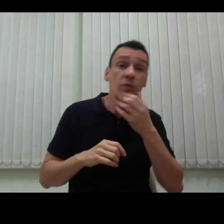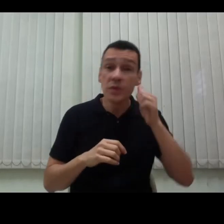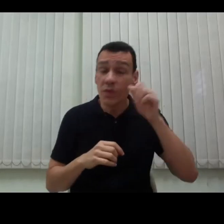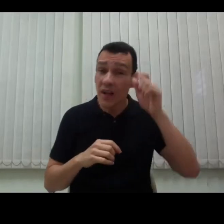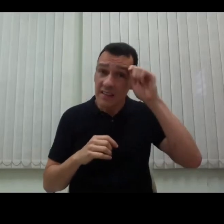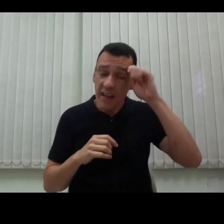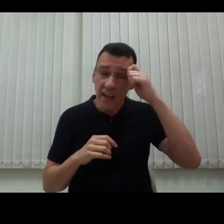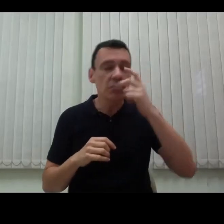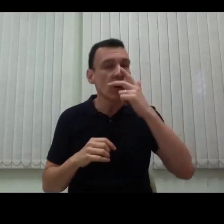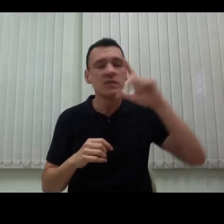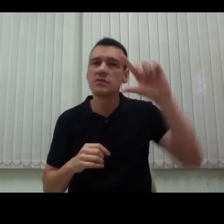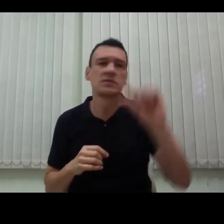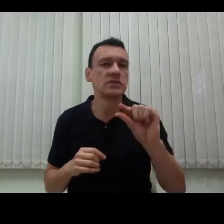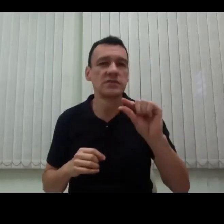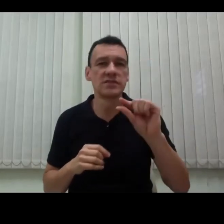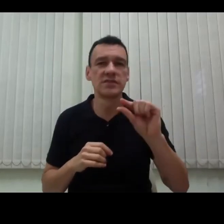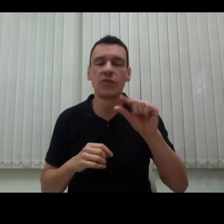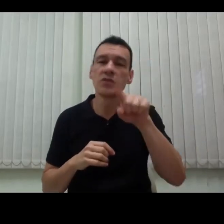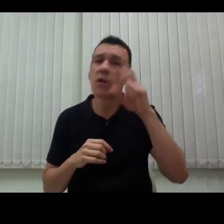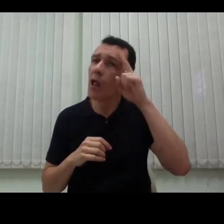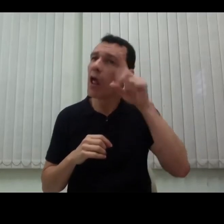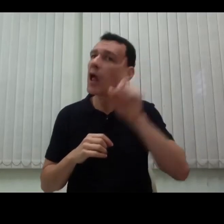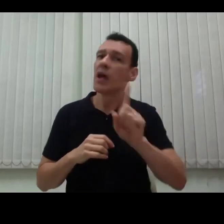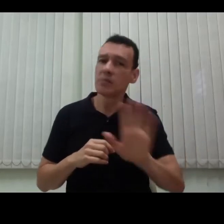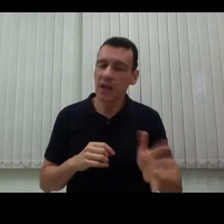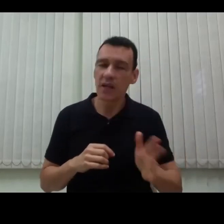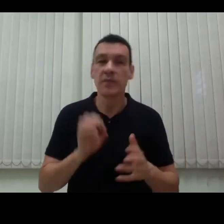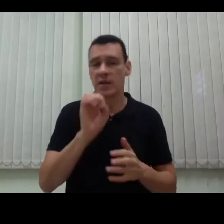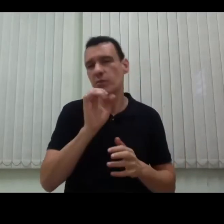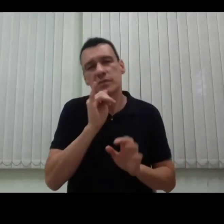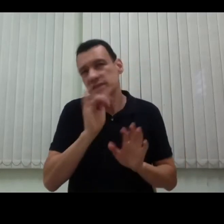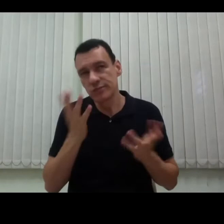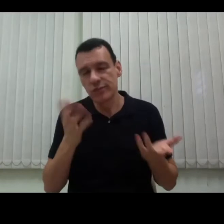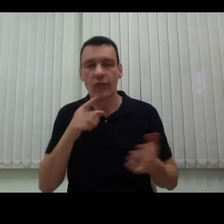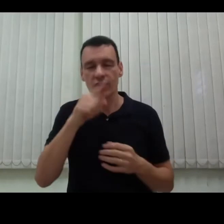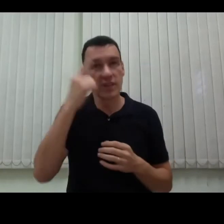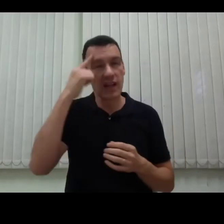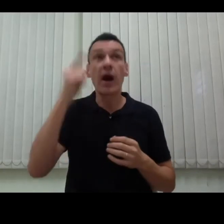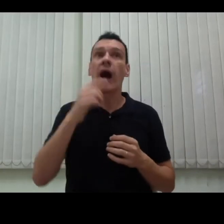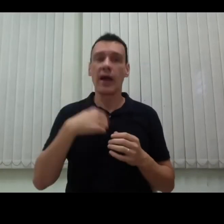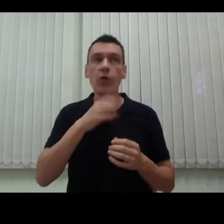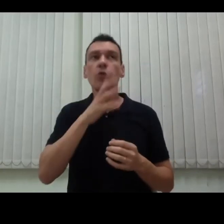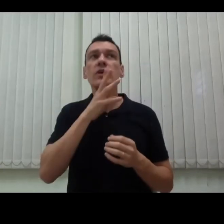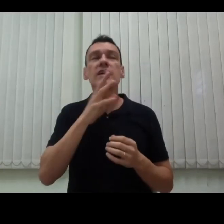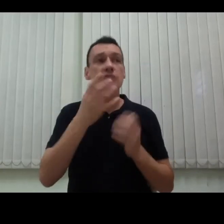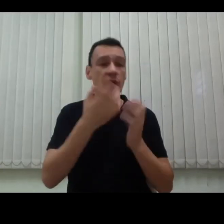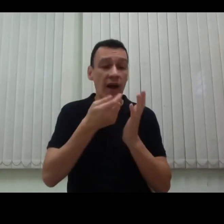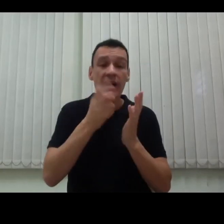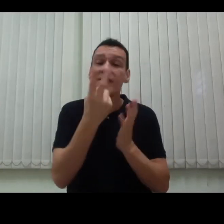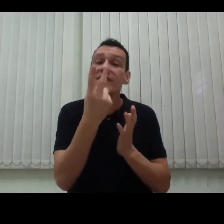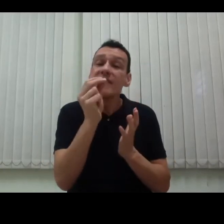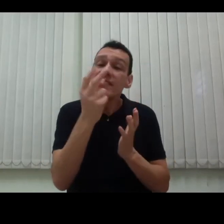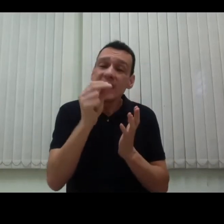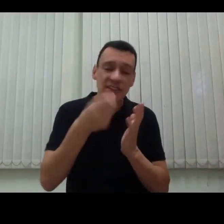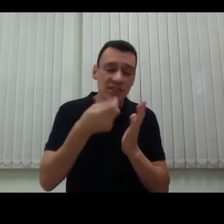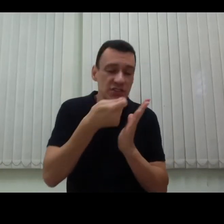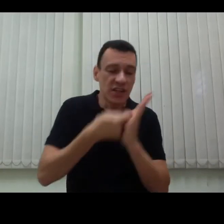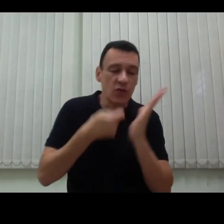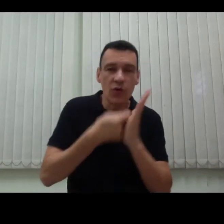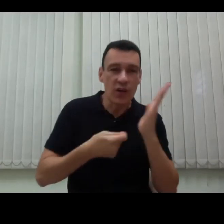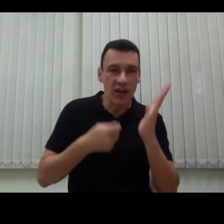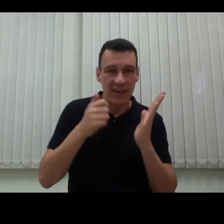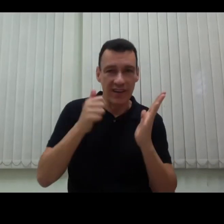vocês tentarem lembrar aqui, sei lá, 20 autoras negras, talvez vocês tenham de parar um tempo maior para chegar a esses nomes,